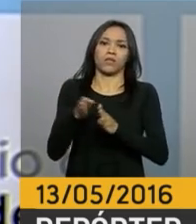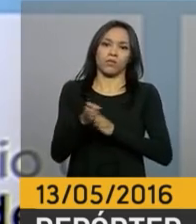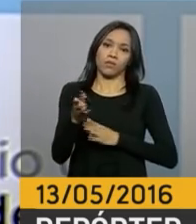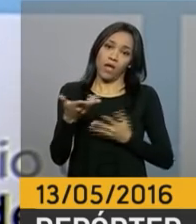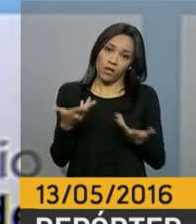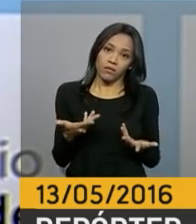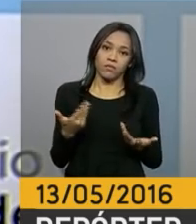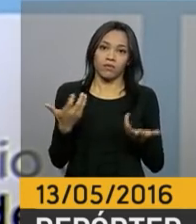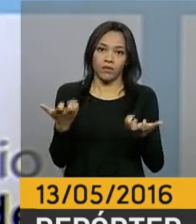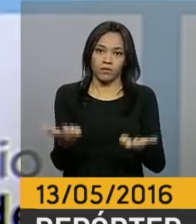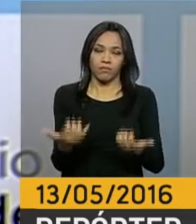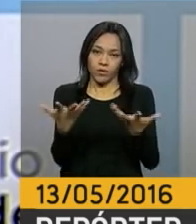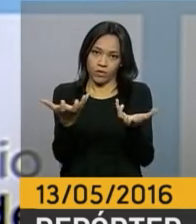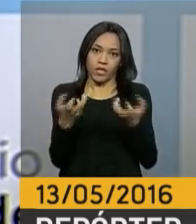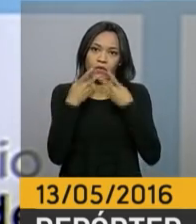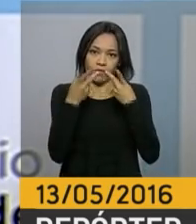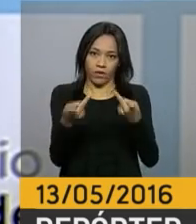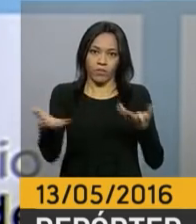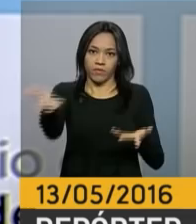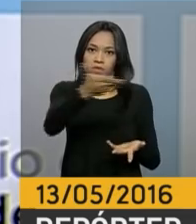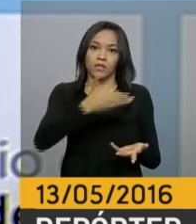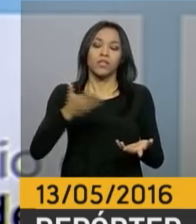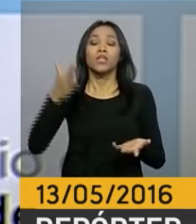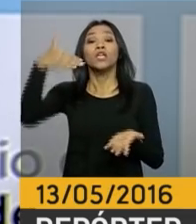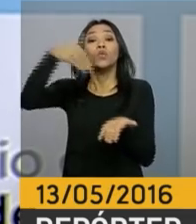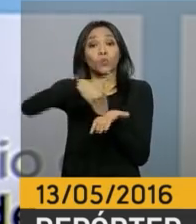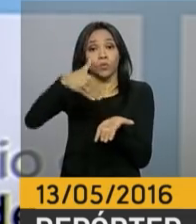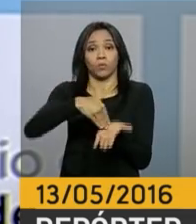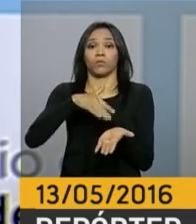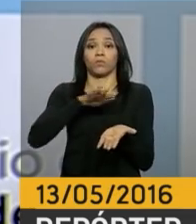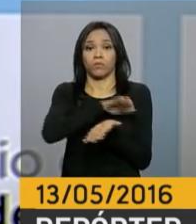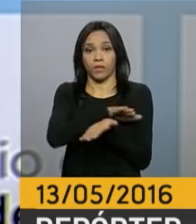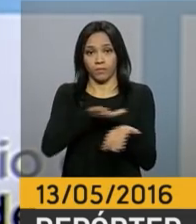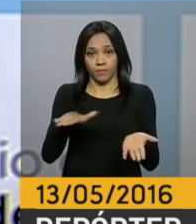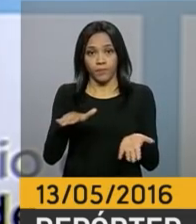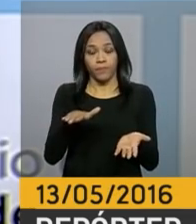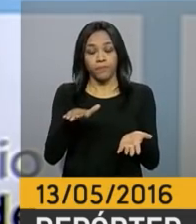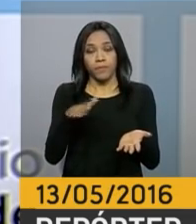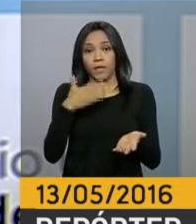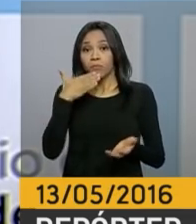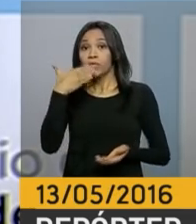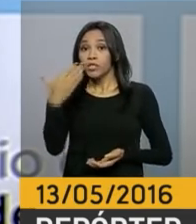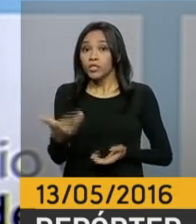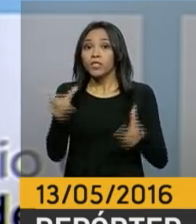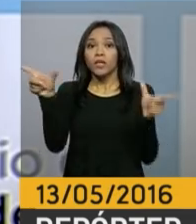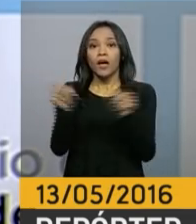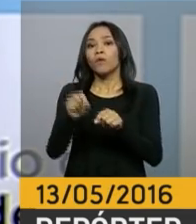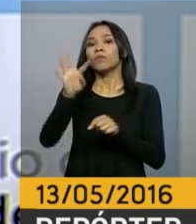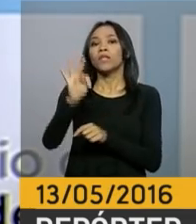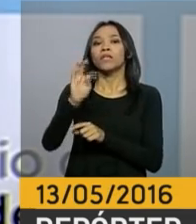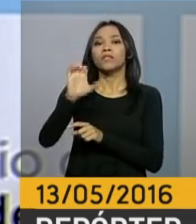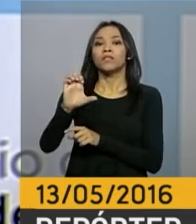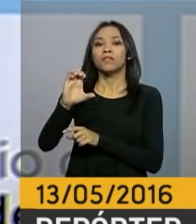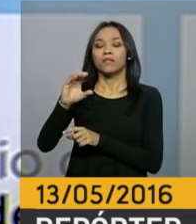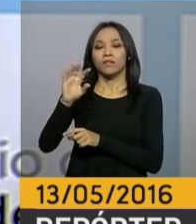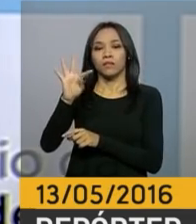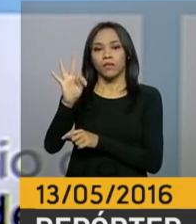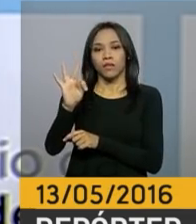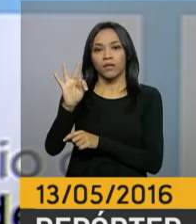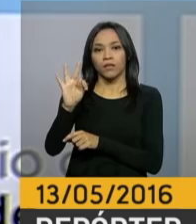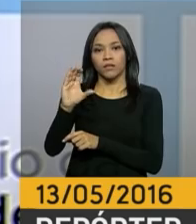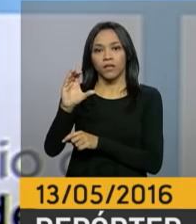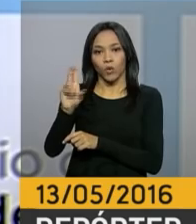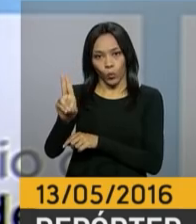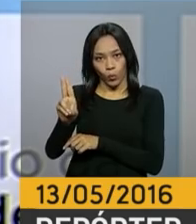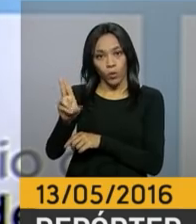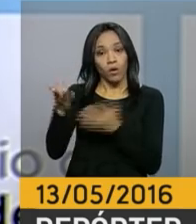eu queria colocar e por último dizer que eh pedi ao Tribunal de Contas da União até ia ter uma